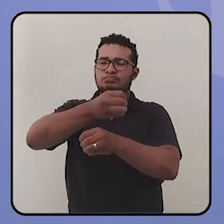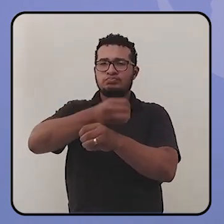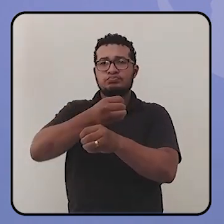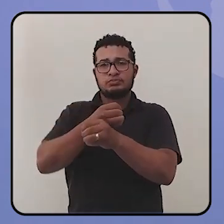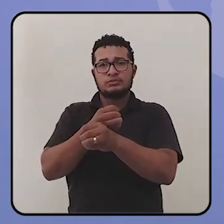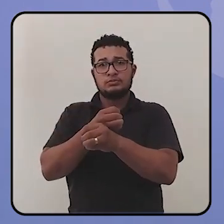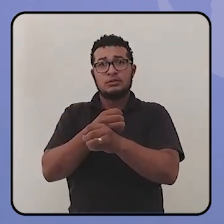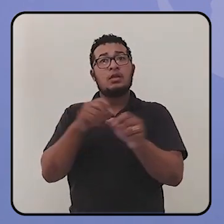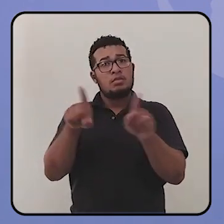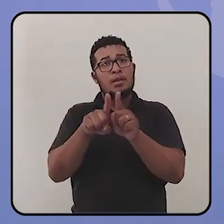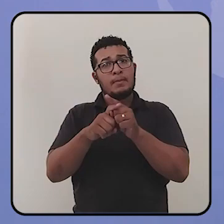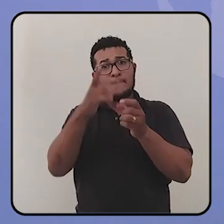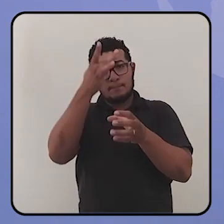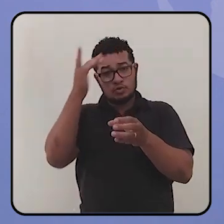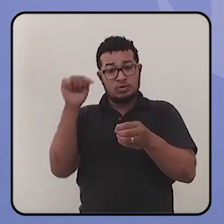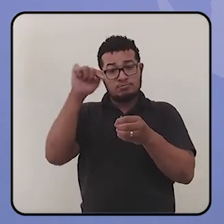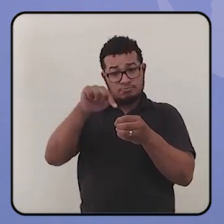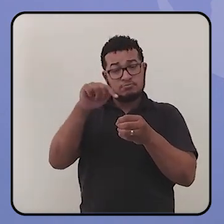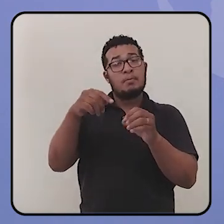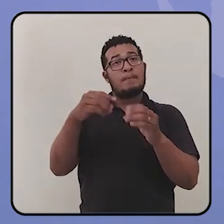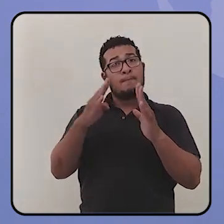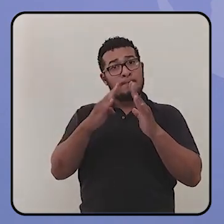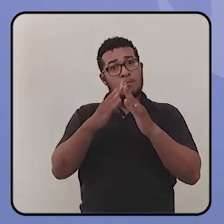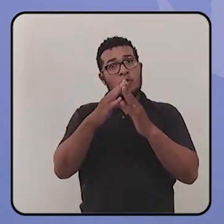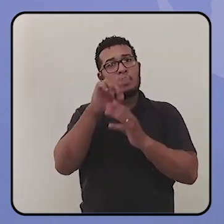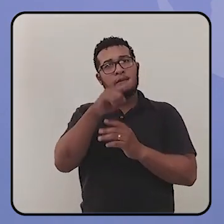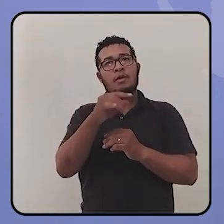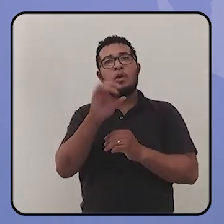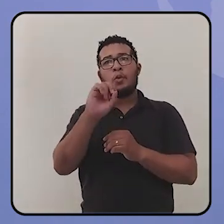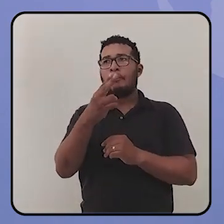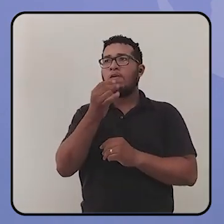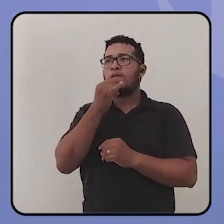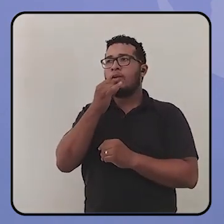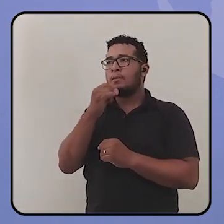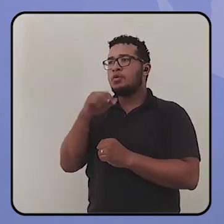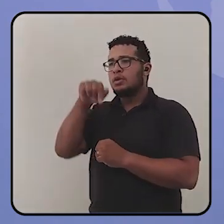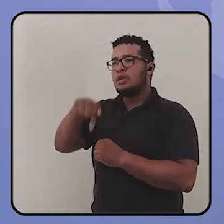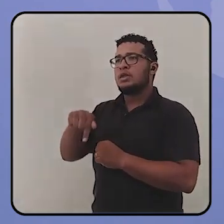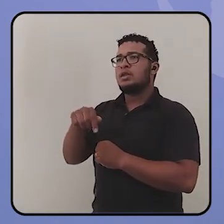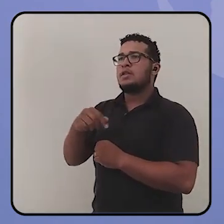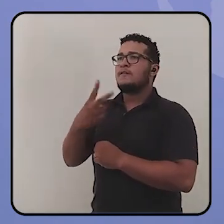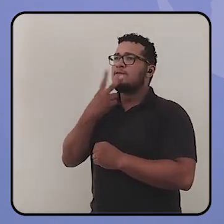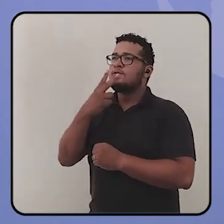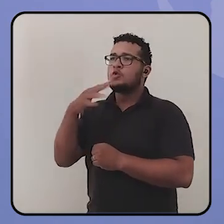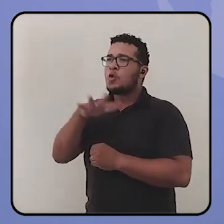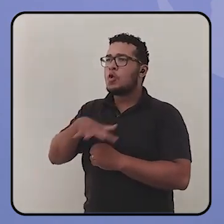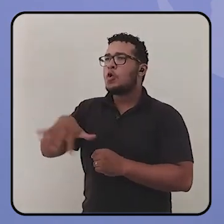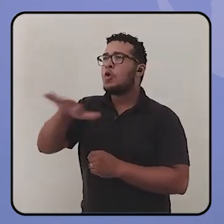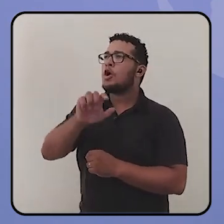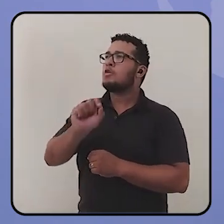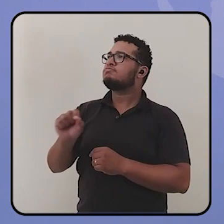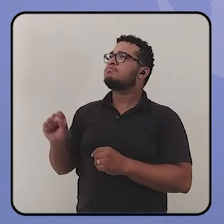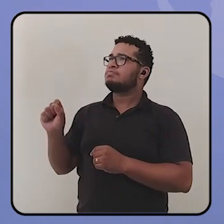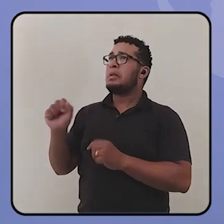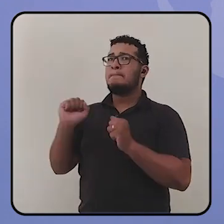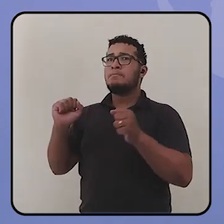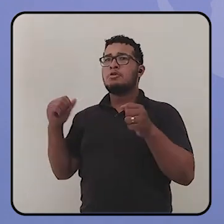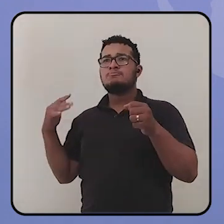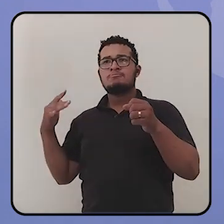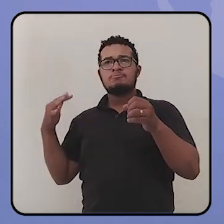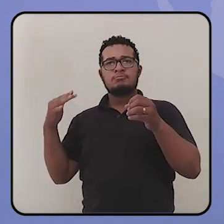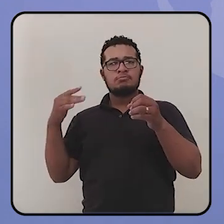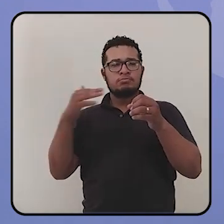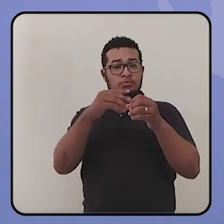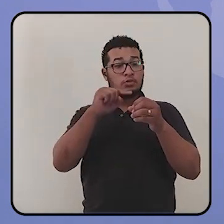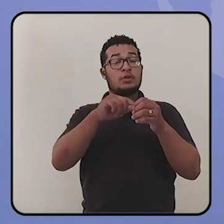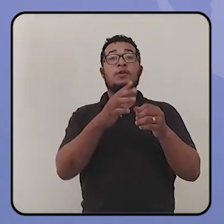Soretama, Jaguaré, como as pessoas que moram também no Noroeste, no Sul, na Grande Vitória, quando estiver passando, vale a pena sim